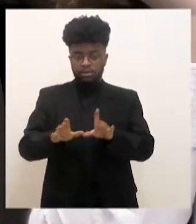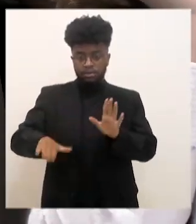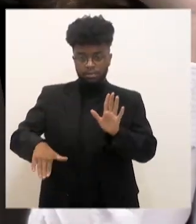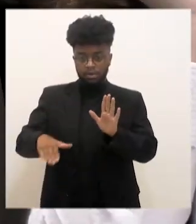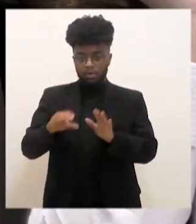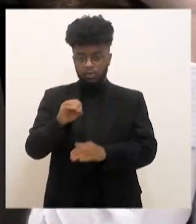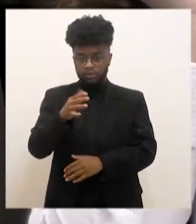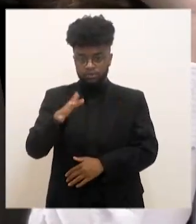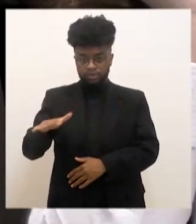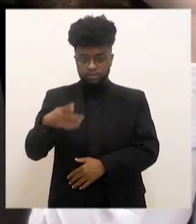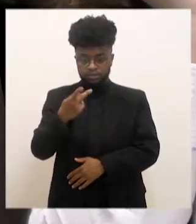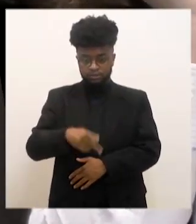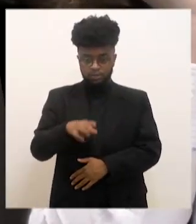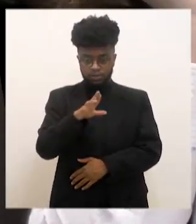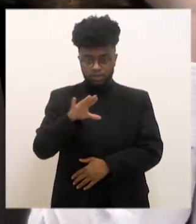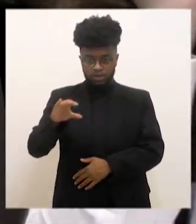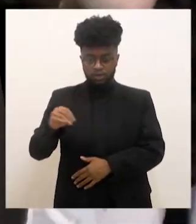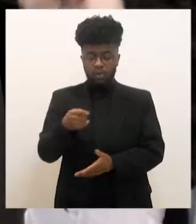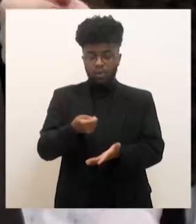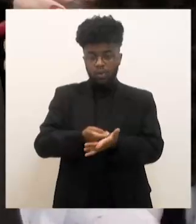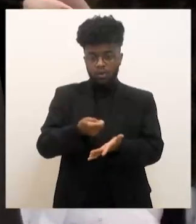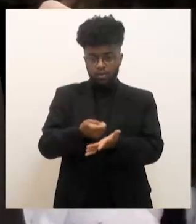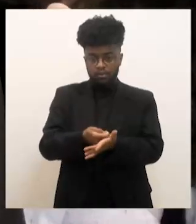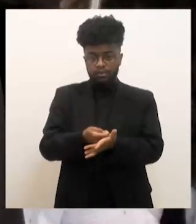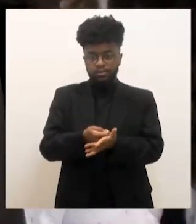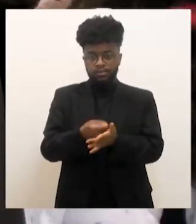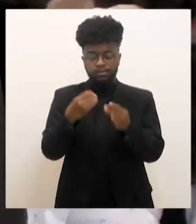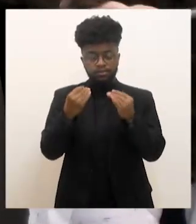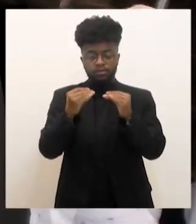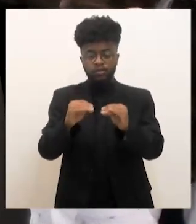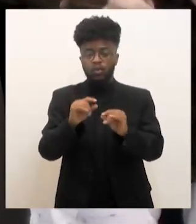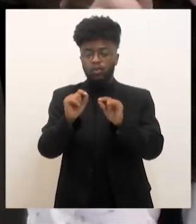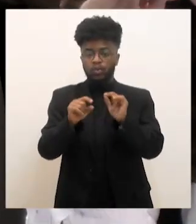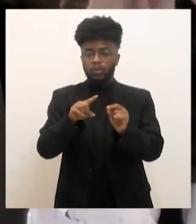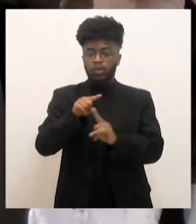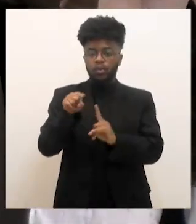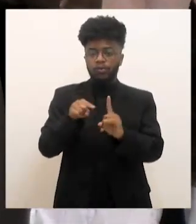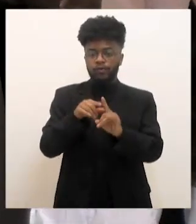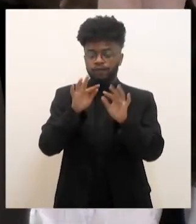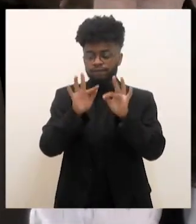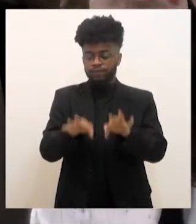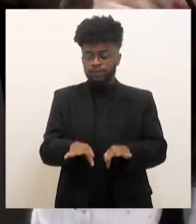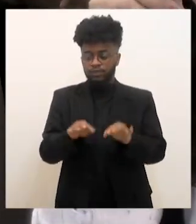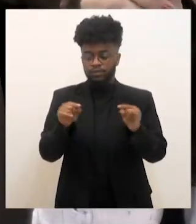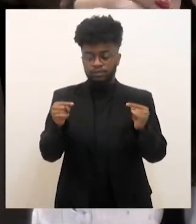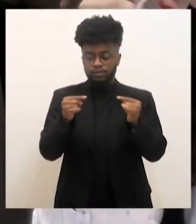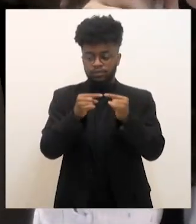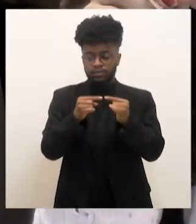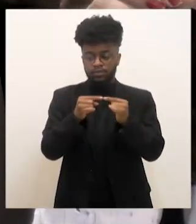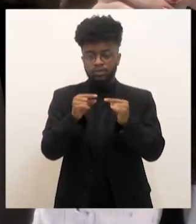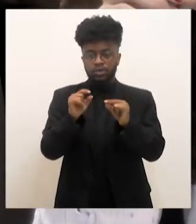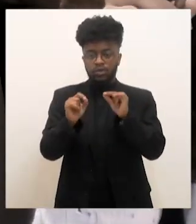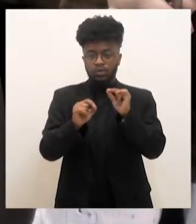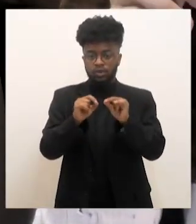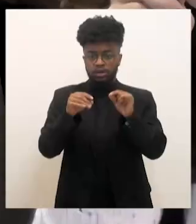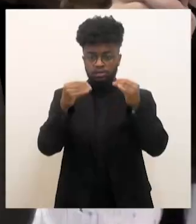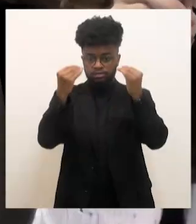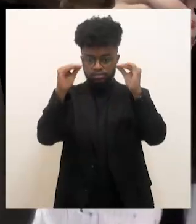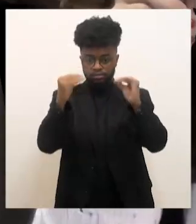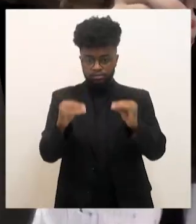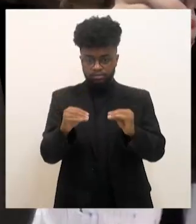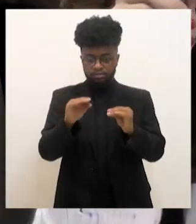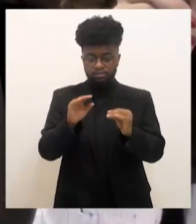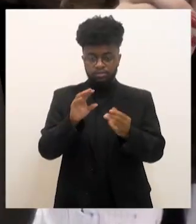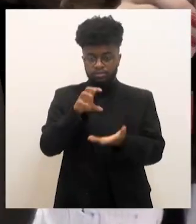do Estado do Rio de Janeiro ficam obrigadas a dar destinação final em conformidade com os critérios fixados pelo órgão